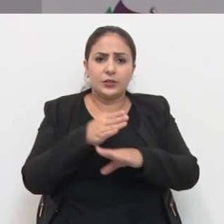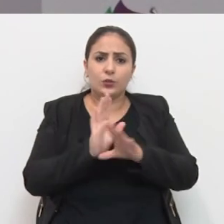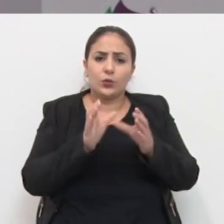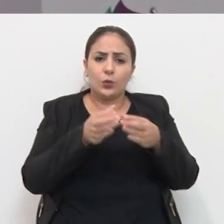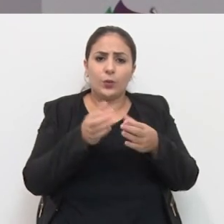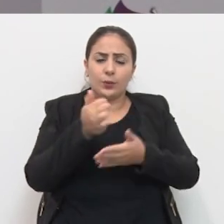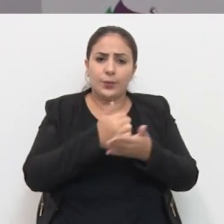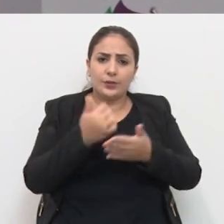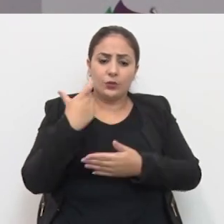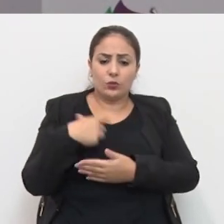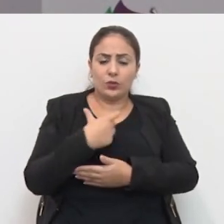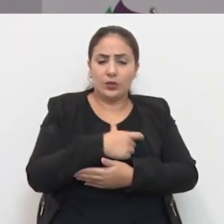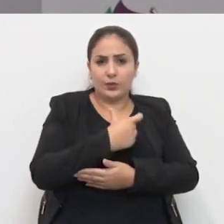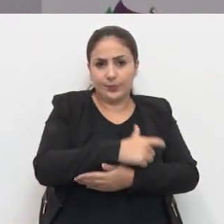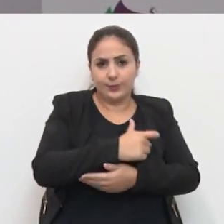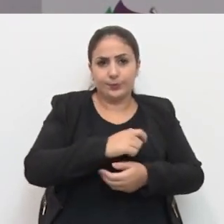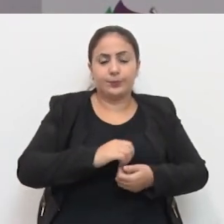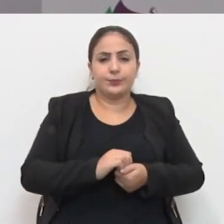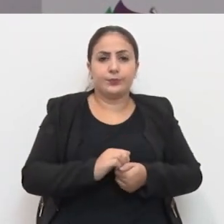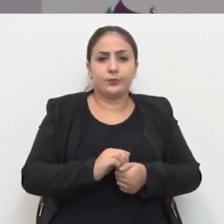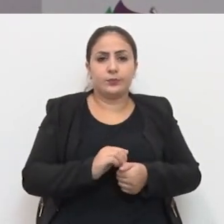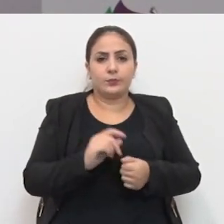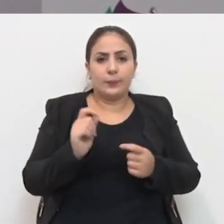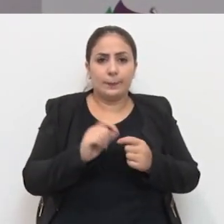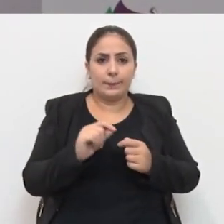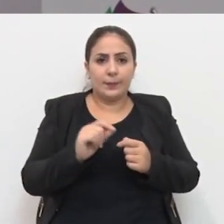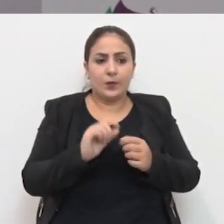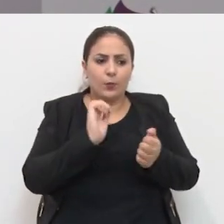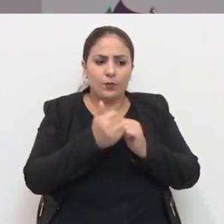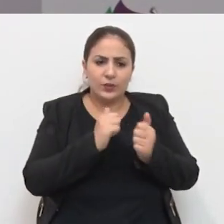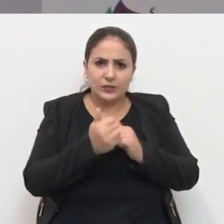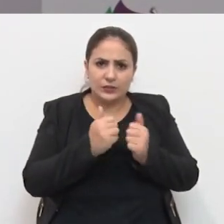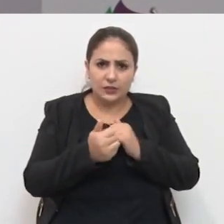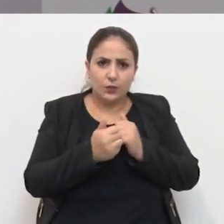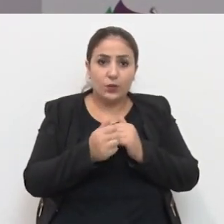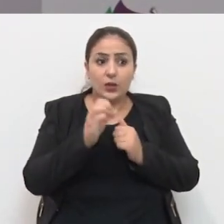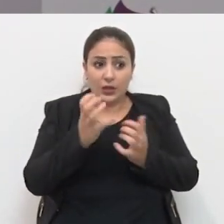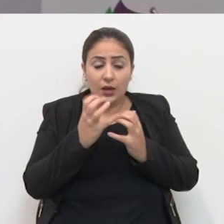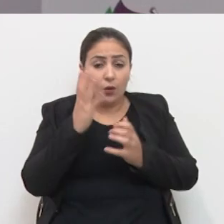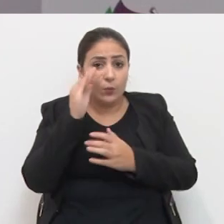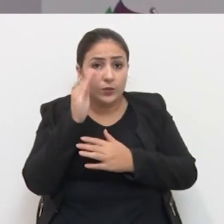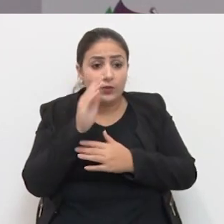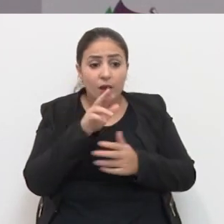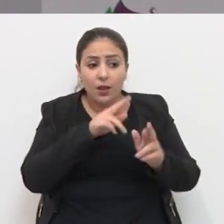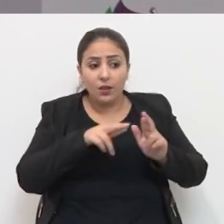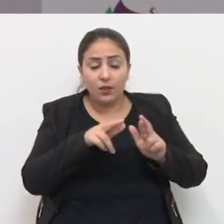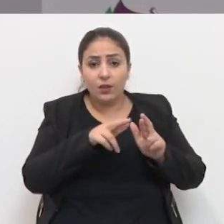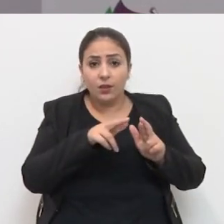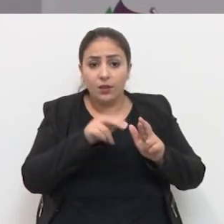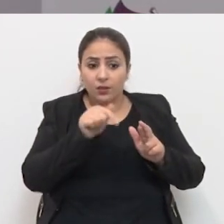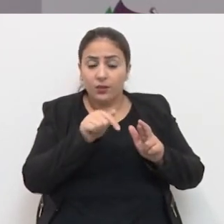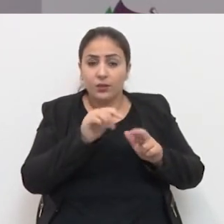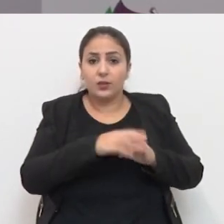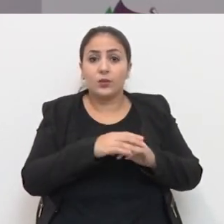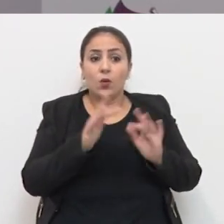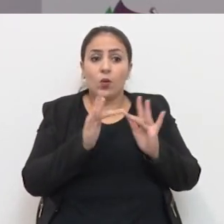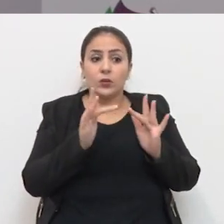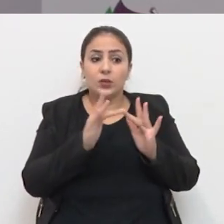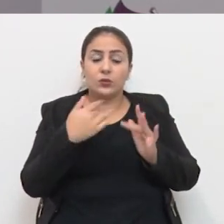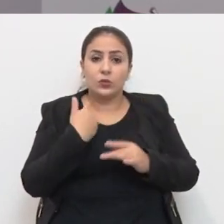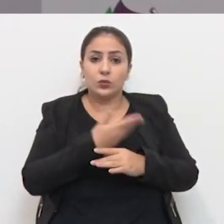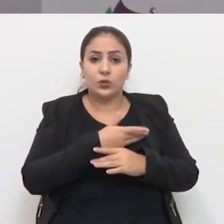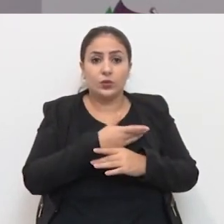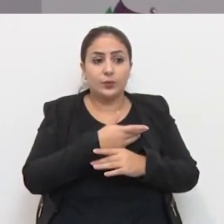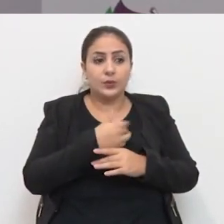parte, né, das categorias de base do Grêmio, né, tá fazendo parte de uma avaliação para ser observado em relação a isso, pode estar entrando em contato